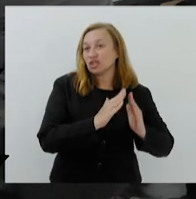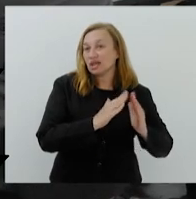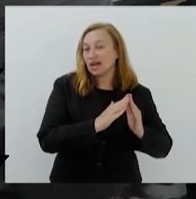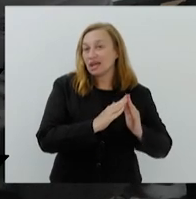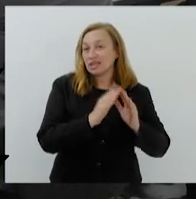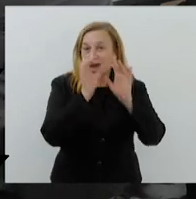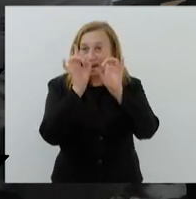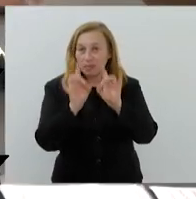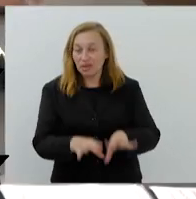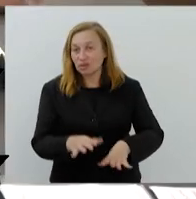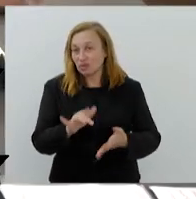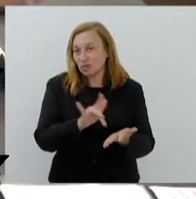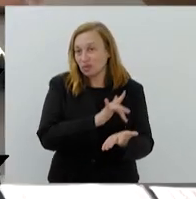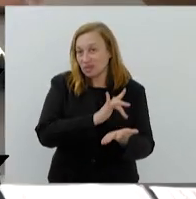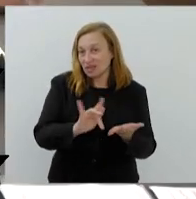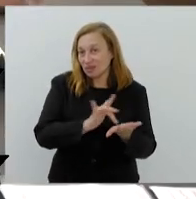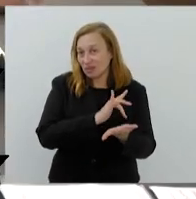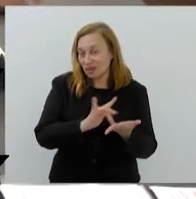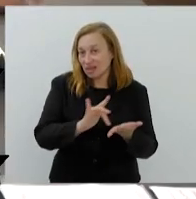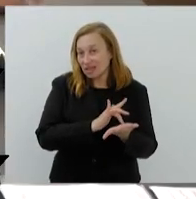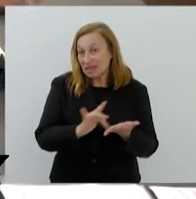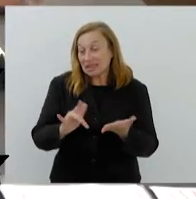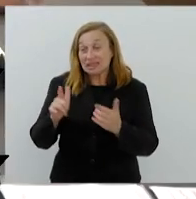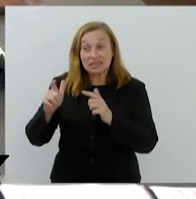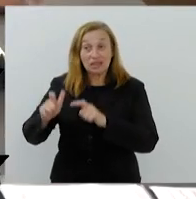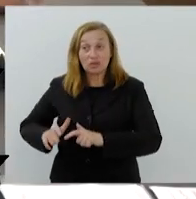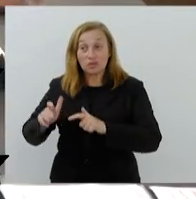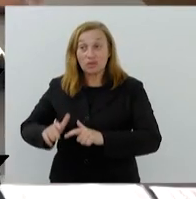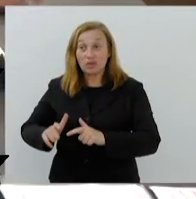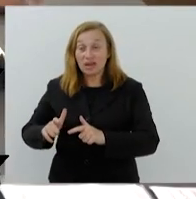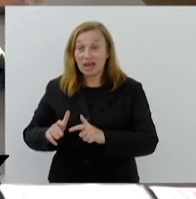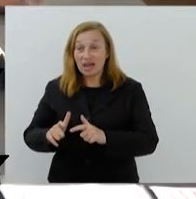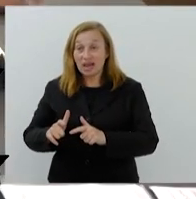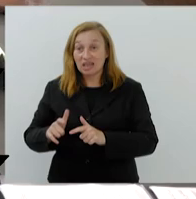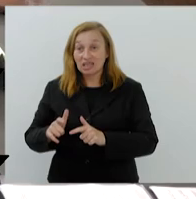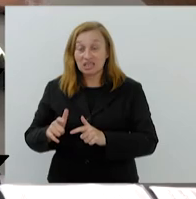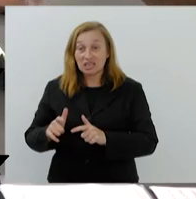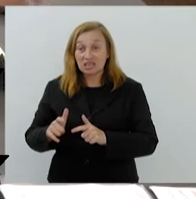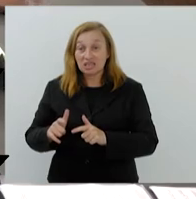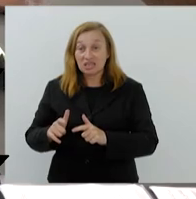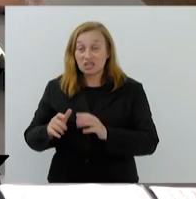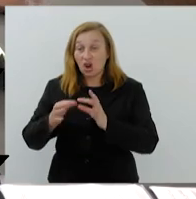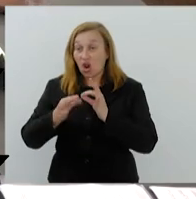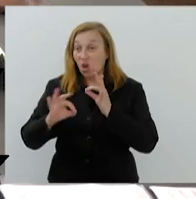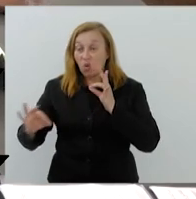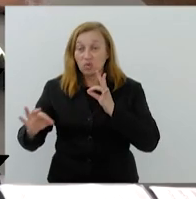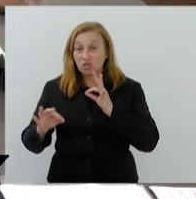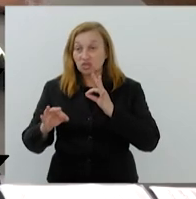celular e está em local desconhecido.